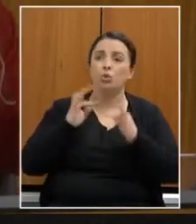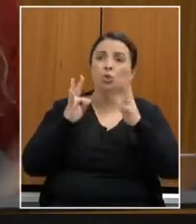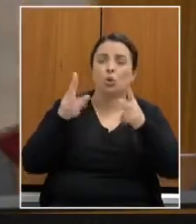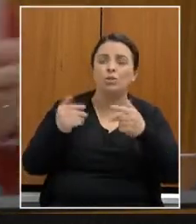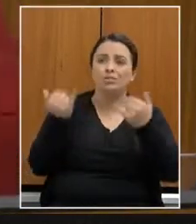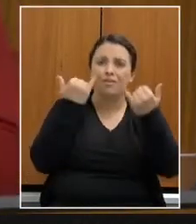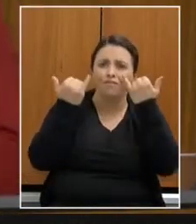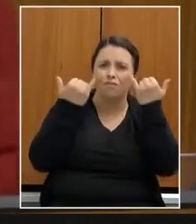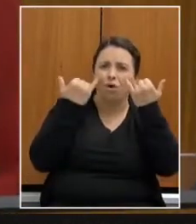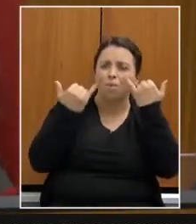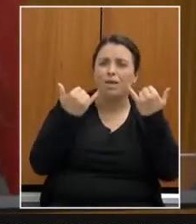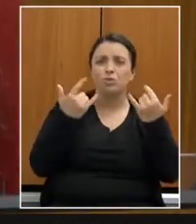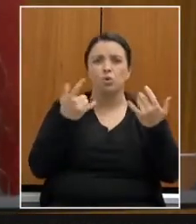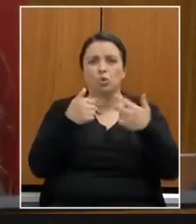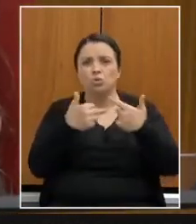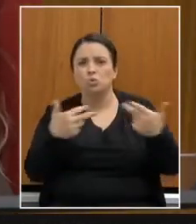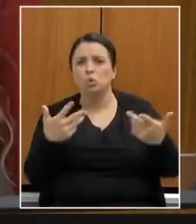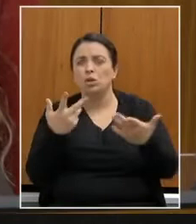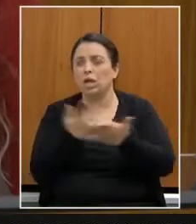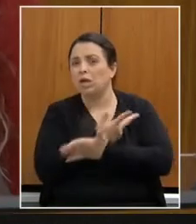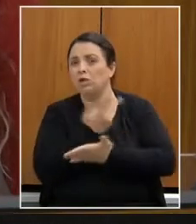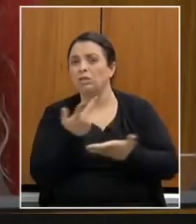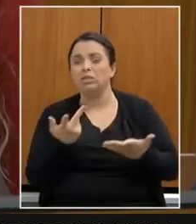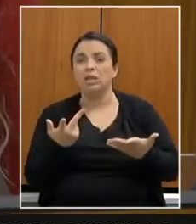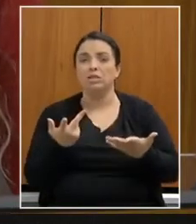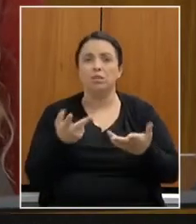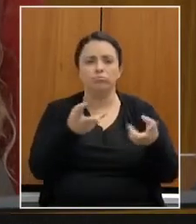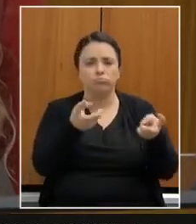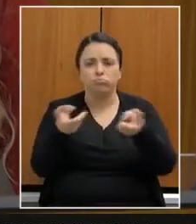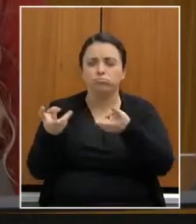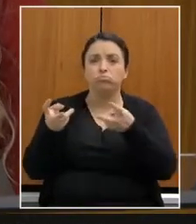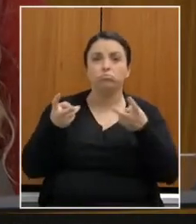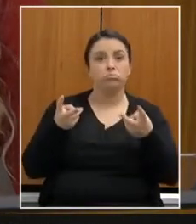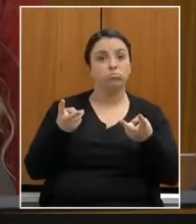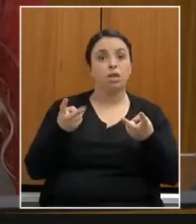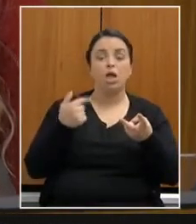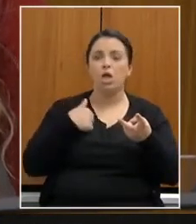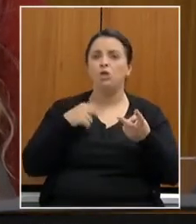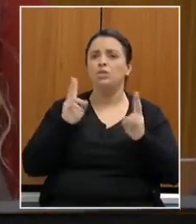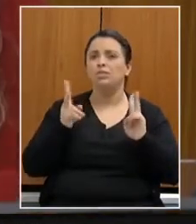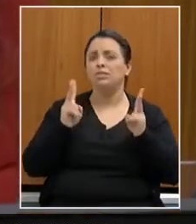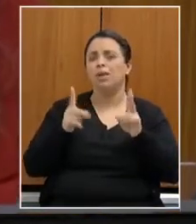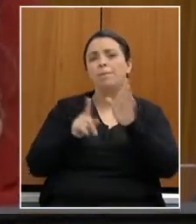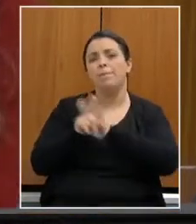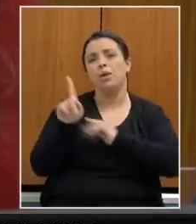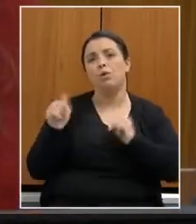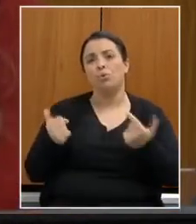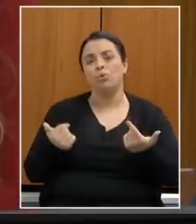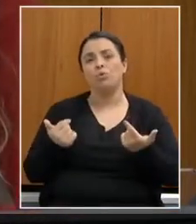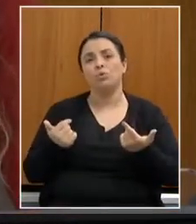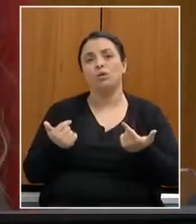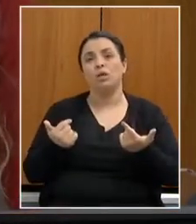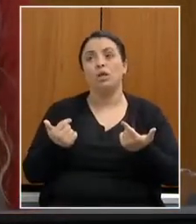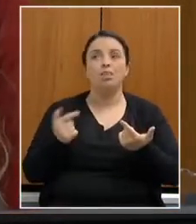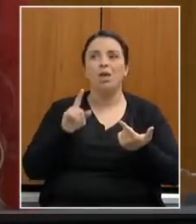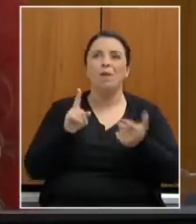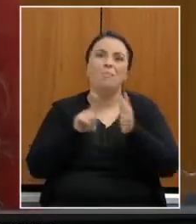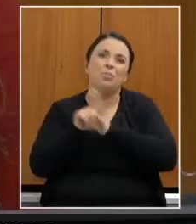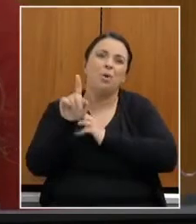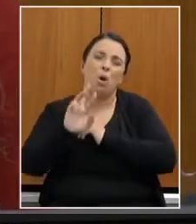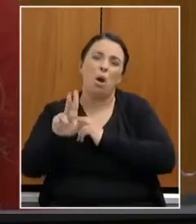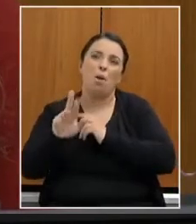eu sempre faço a mesma pergunta em toda assembleia fiscaliza primeiro quadrimestre não é uma pergunta é uma observação